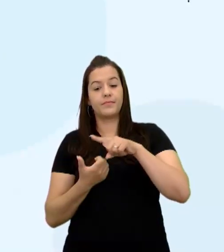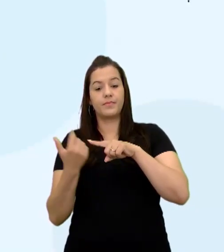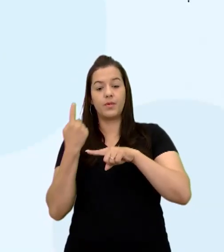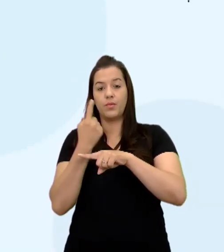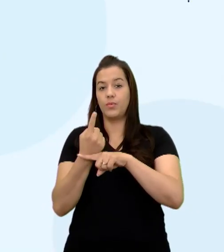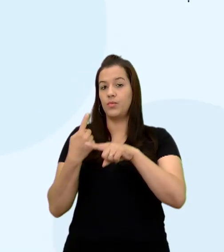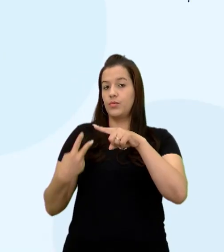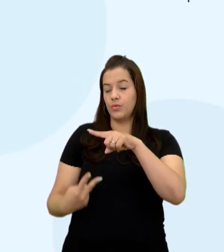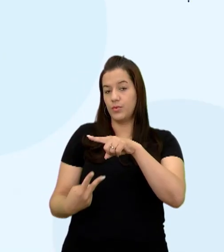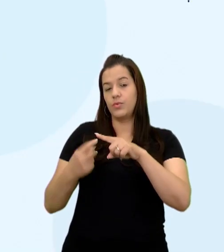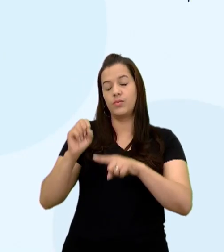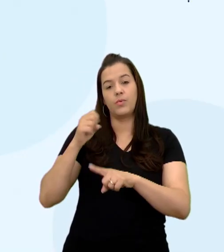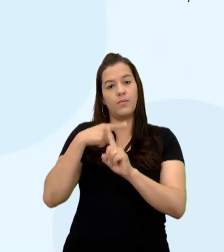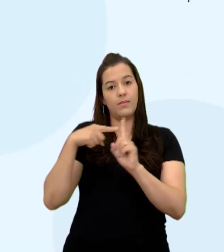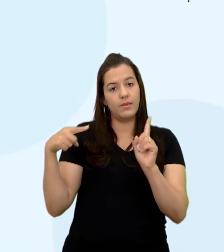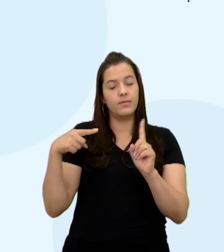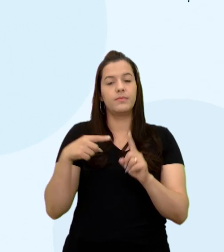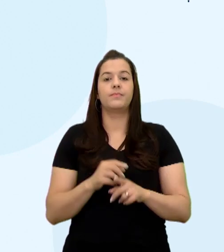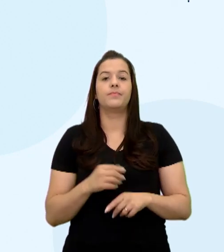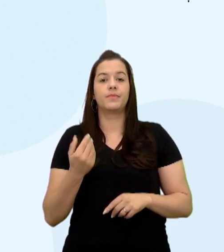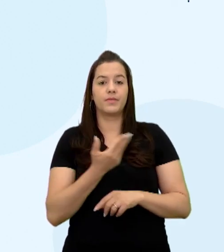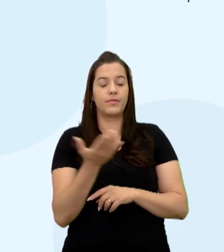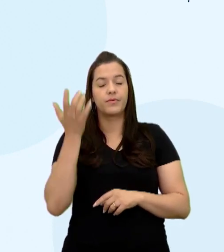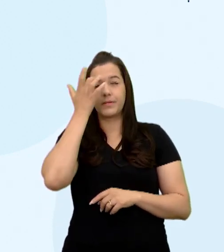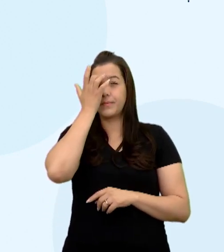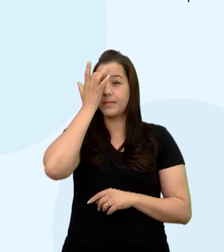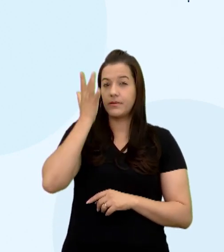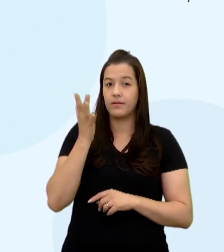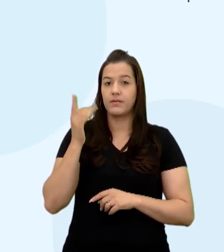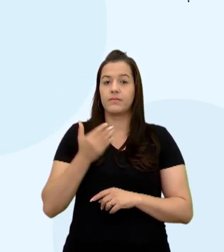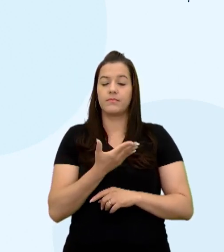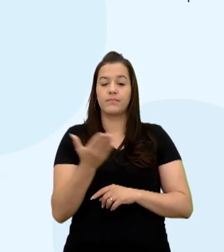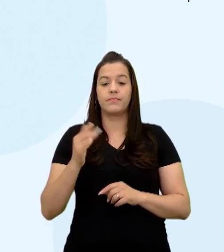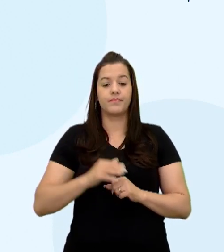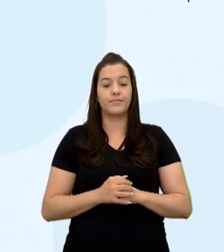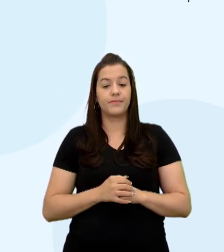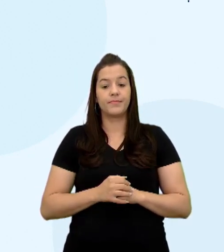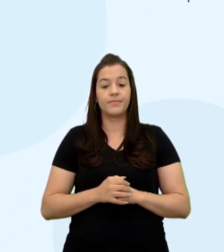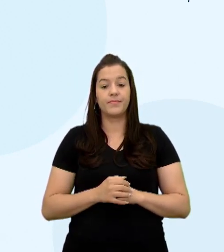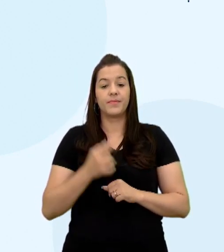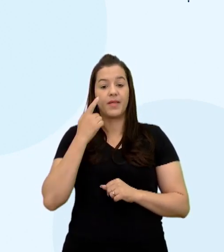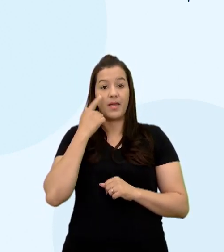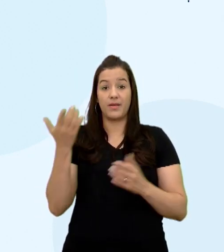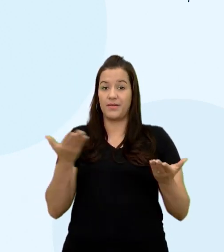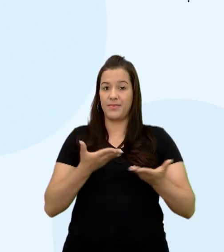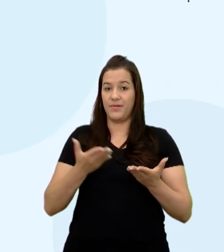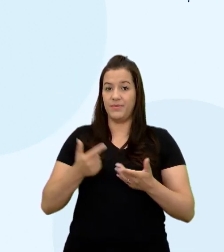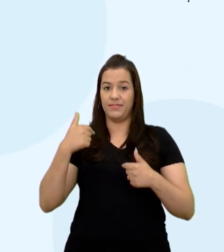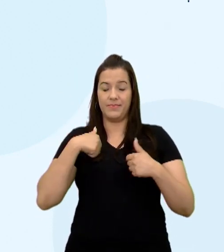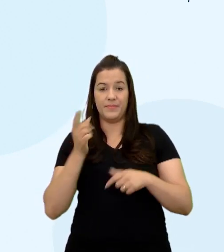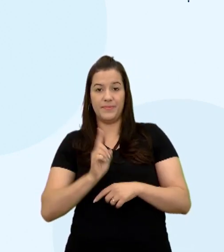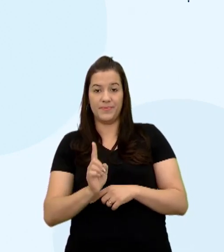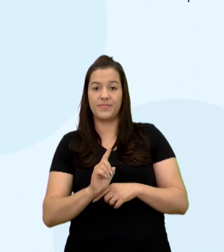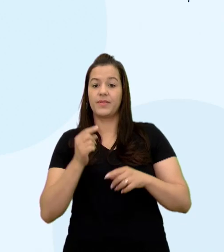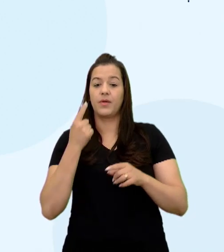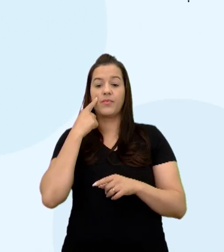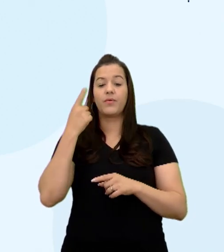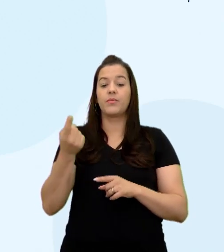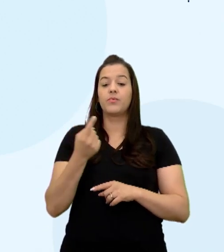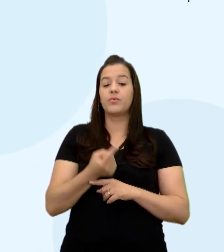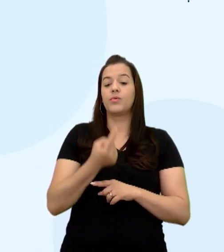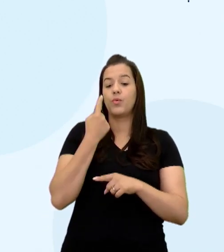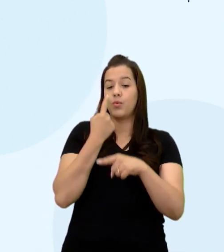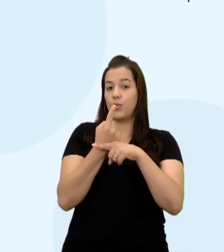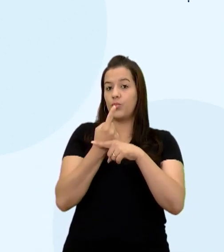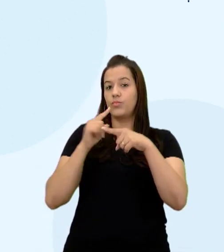1/2, ou meio, né? E aí, nesse caso, fica mais prático, né? Ó, sem atropelar a Flávia agora, eu vou dividir o 1 por